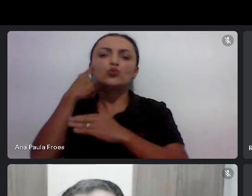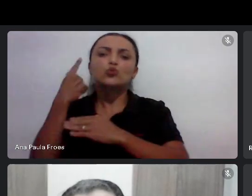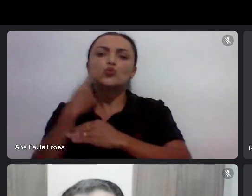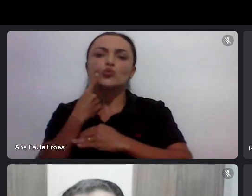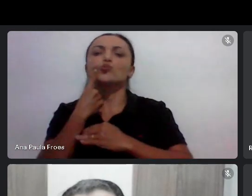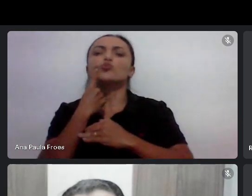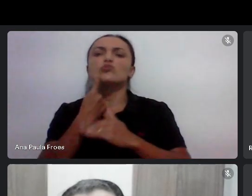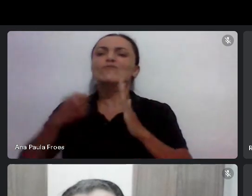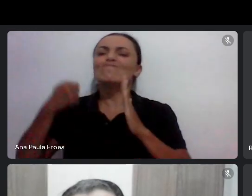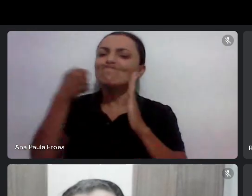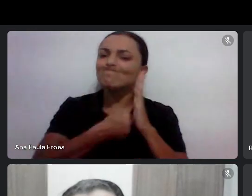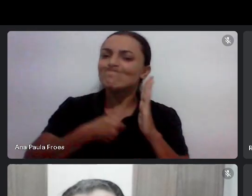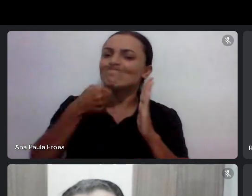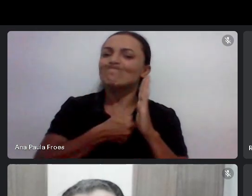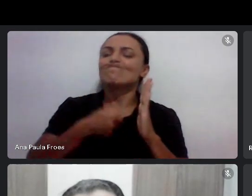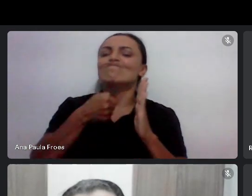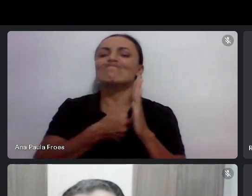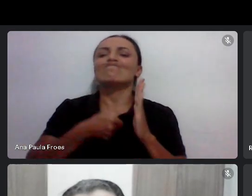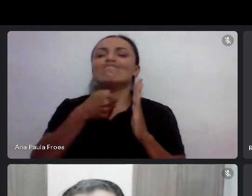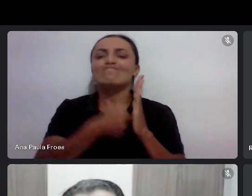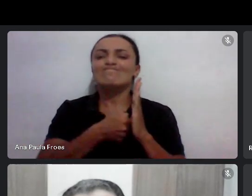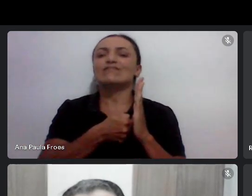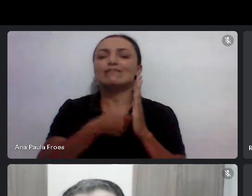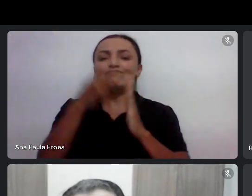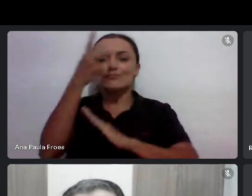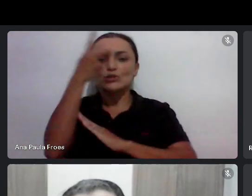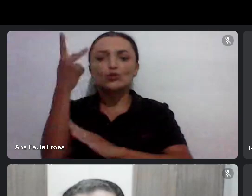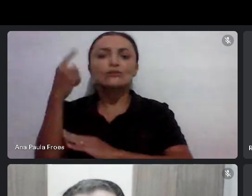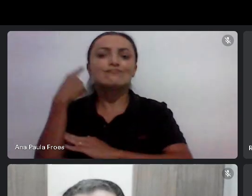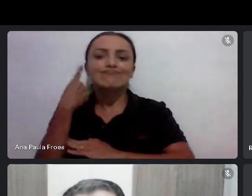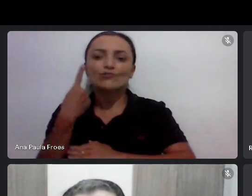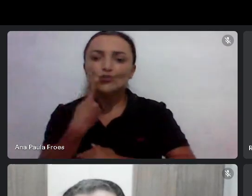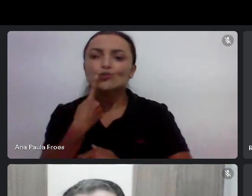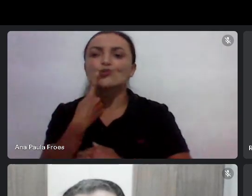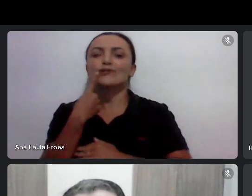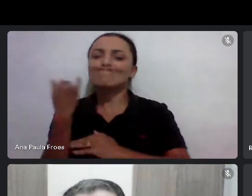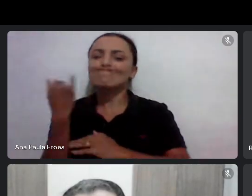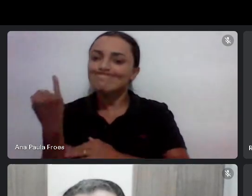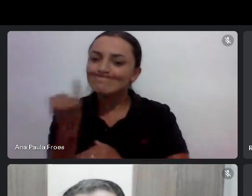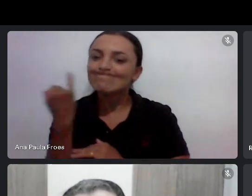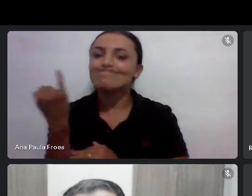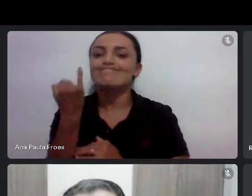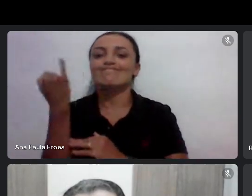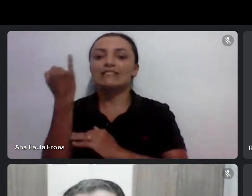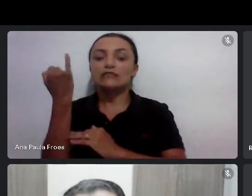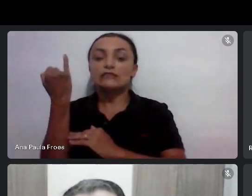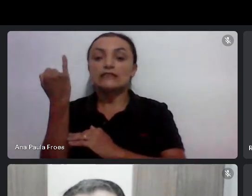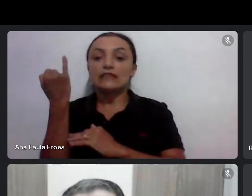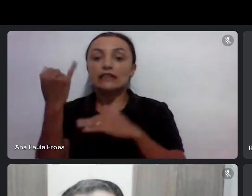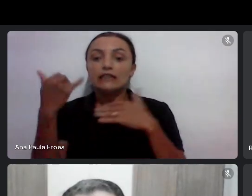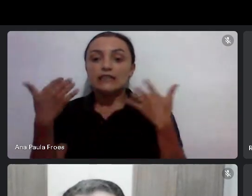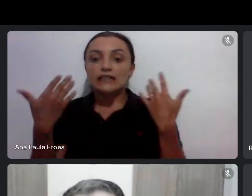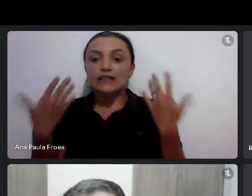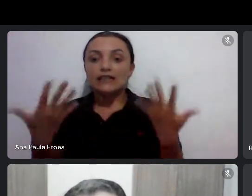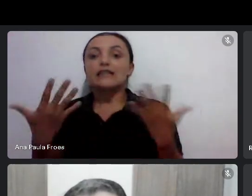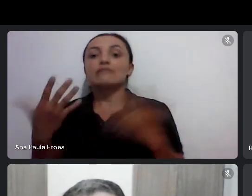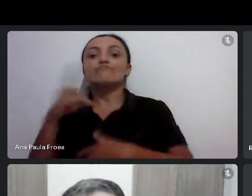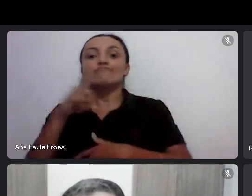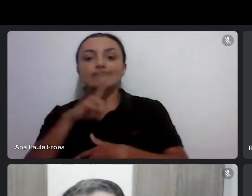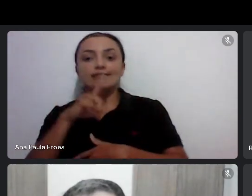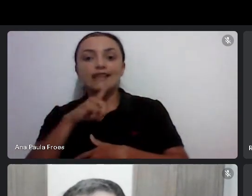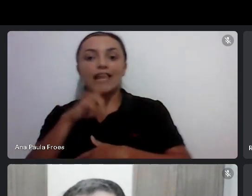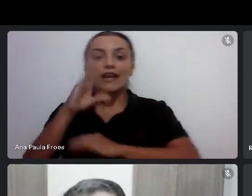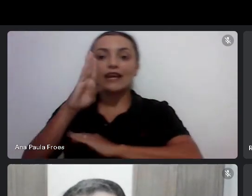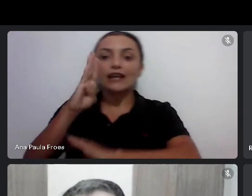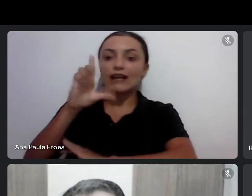direitos das pessoas surdas, né? A gente tem disponível no blog, depois, se o pessoal quiser,